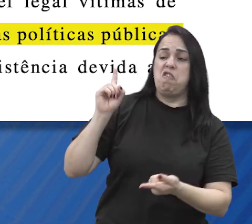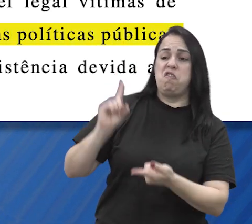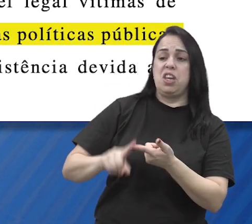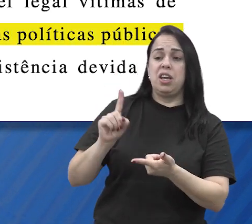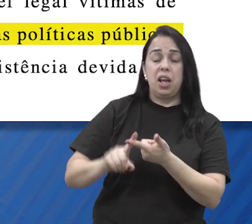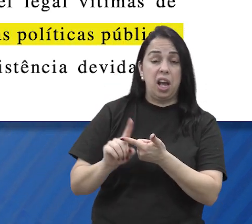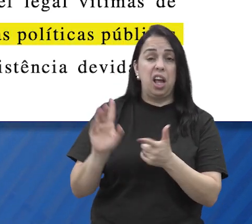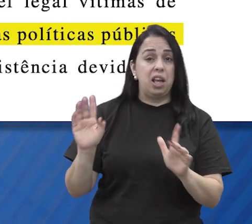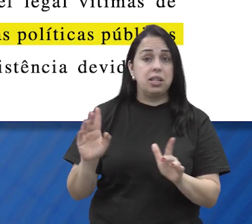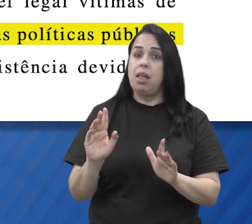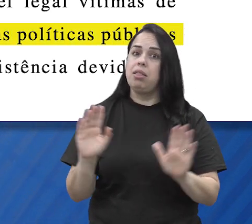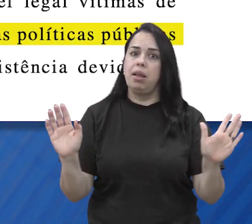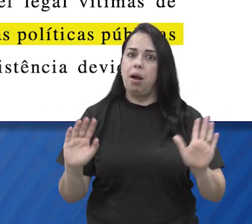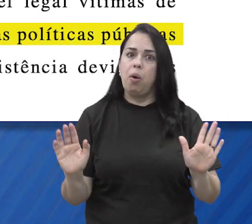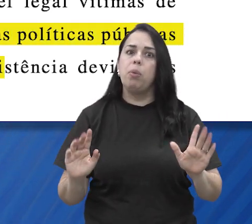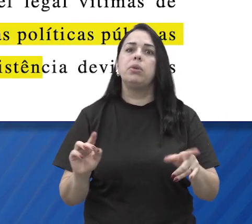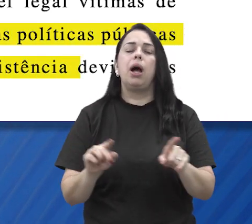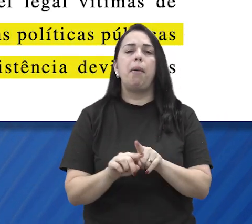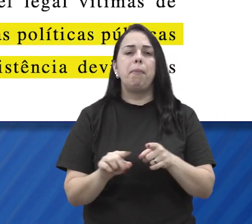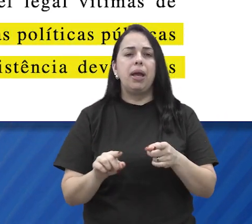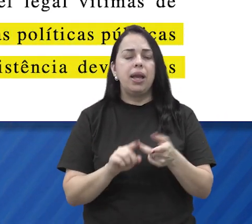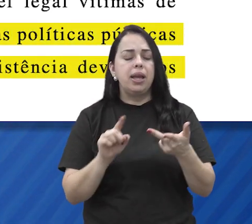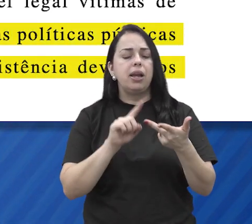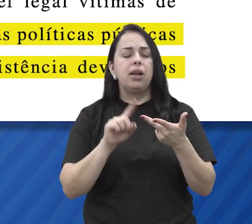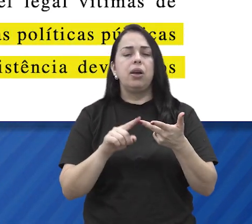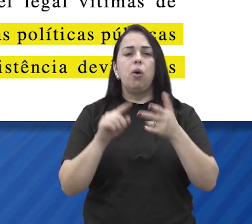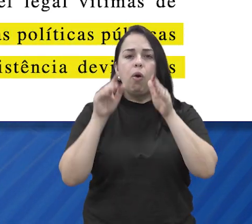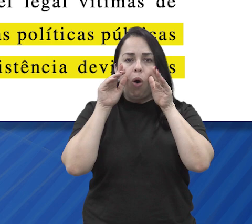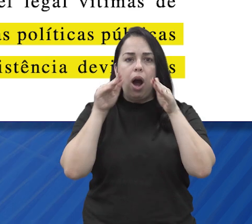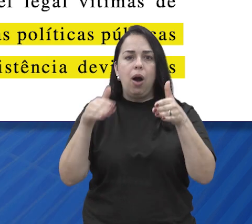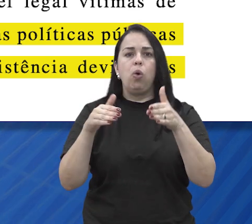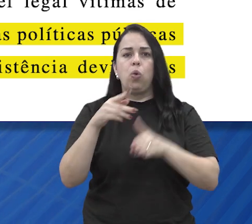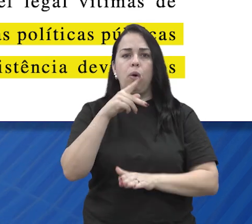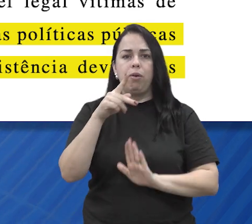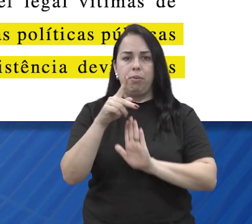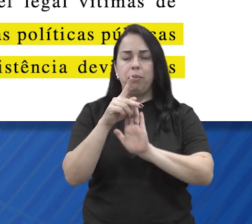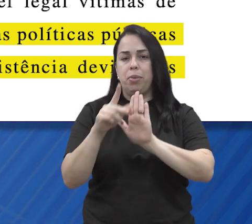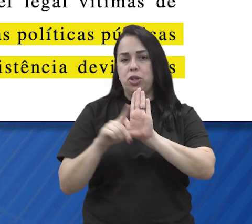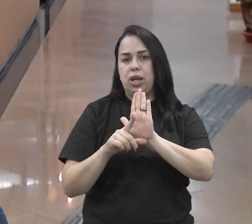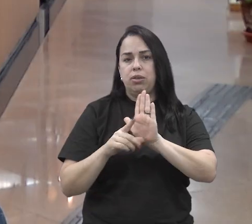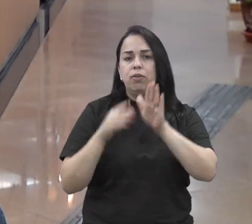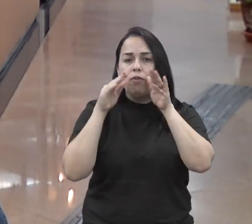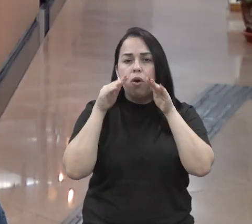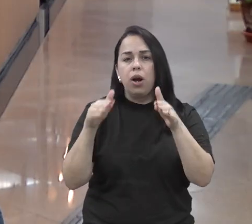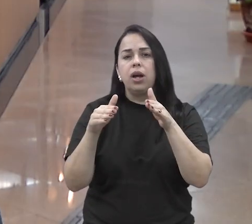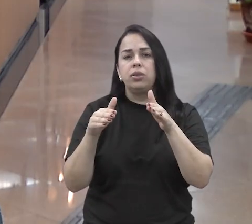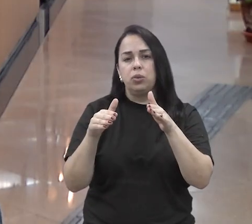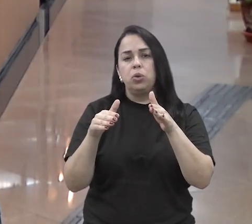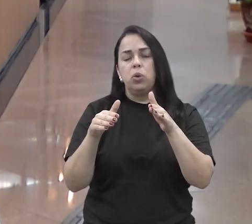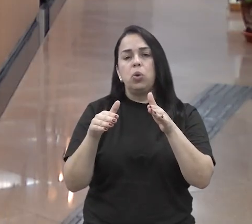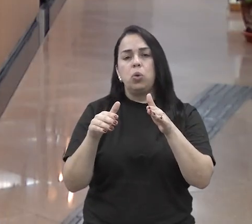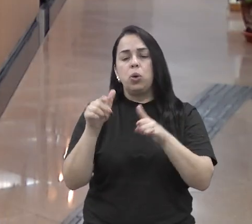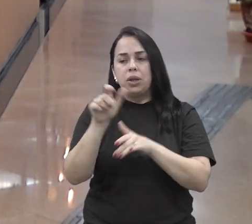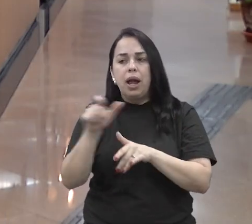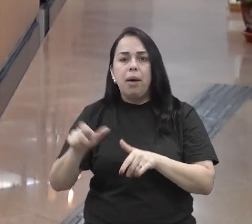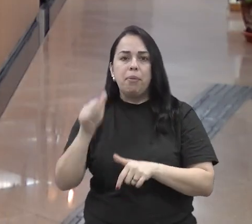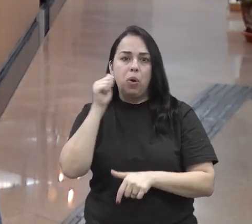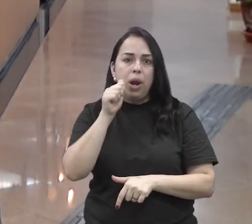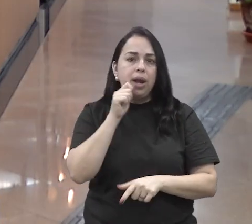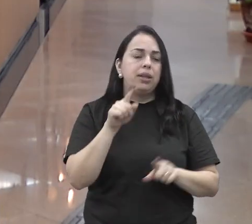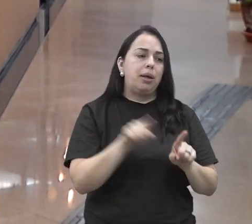políticas públicas de combate à violência contra a mulher se atentem à assistência devida aos órfãos. A gente quer que pelo menos